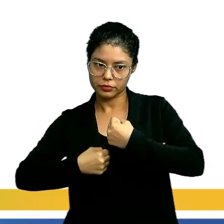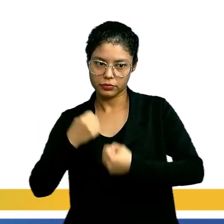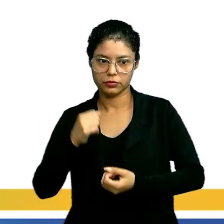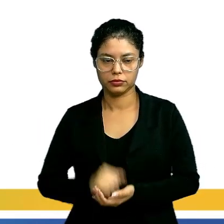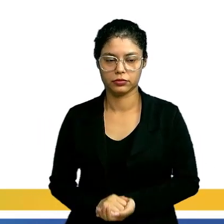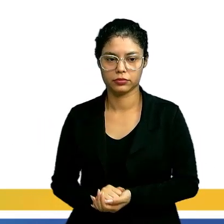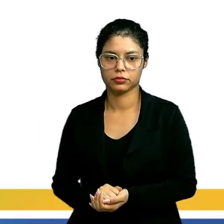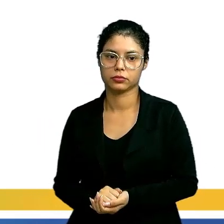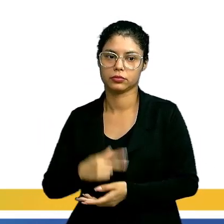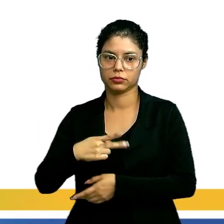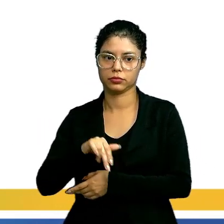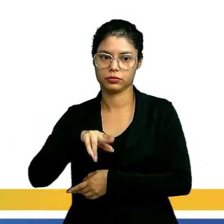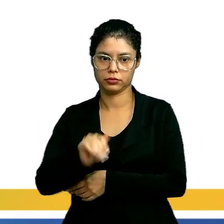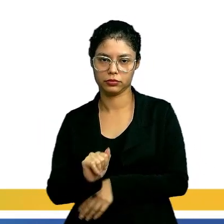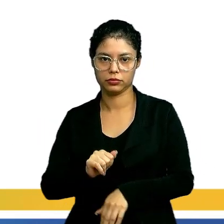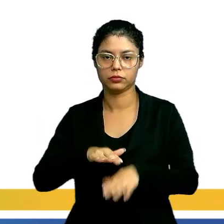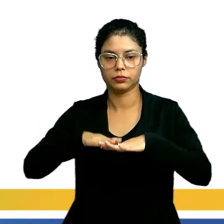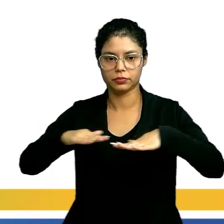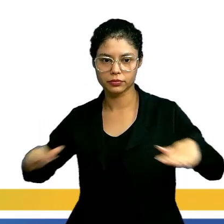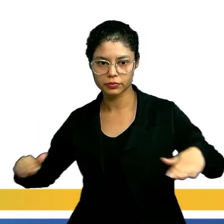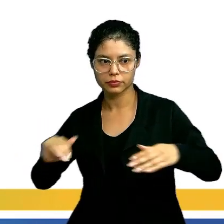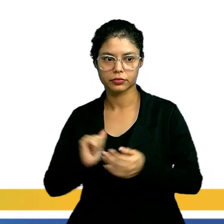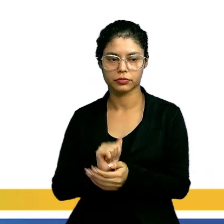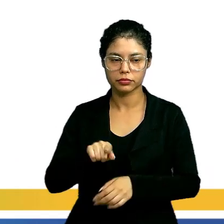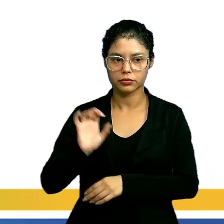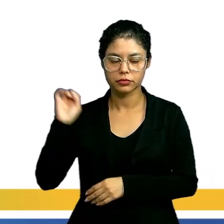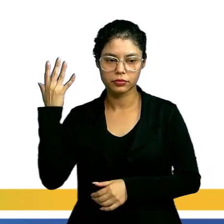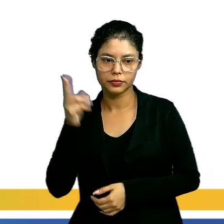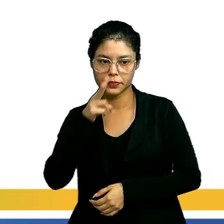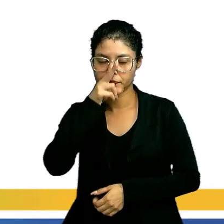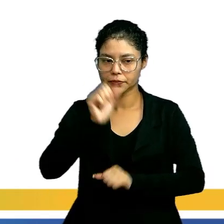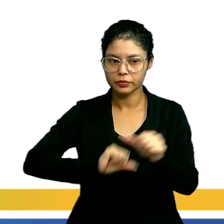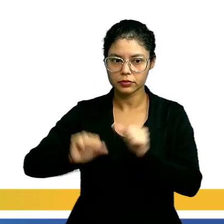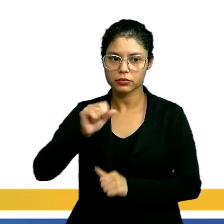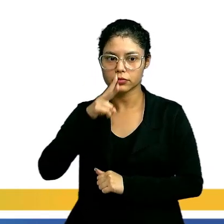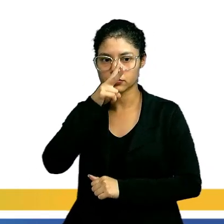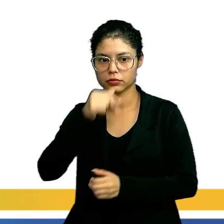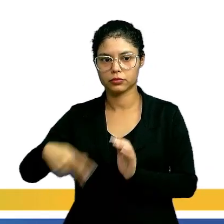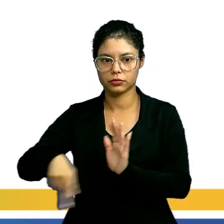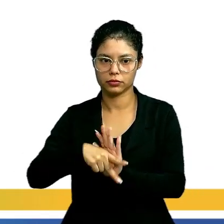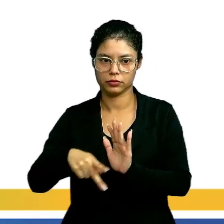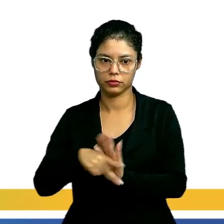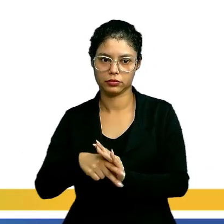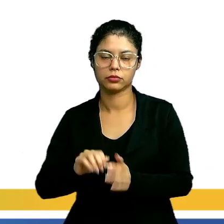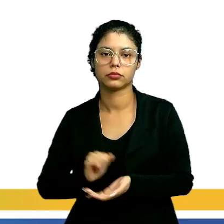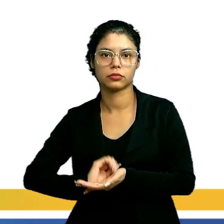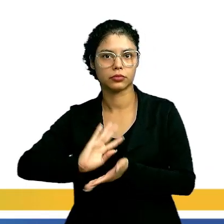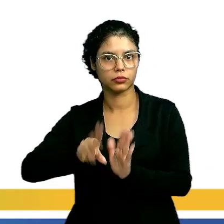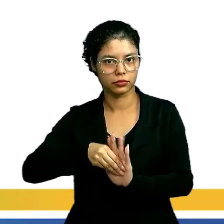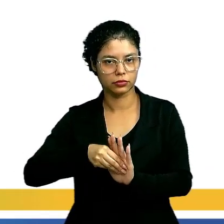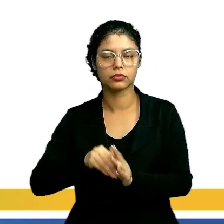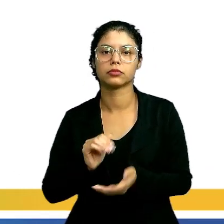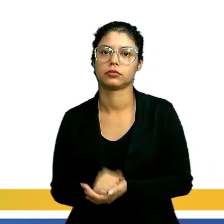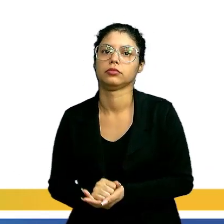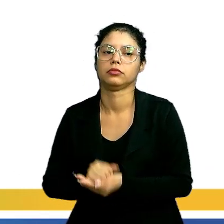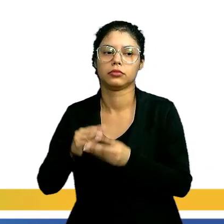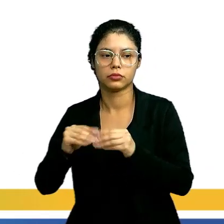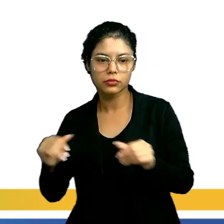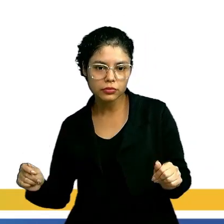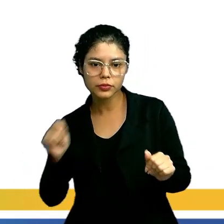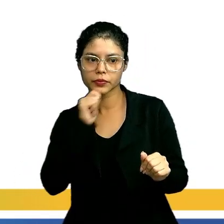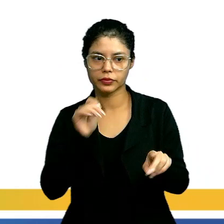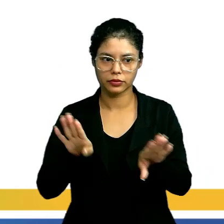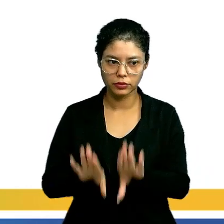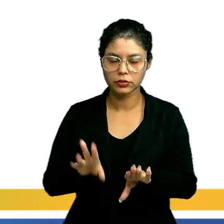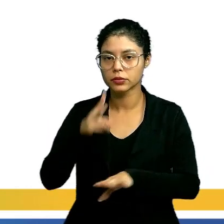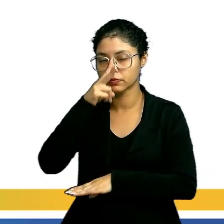troca de força de atrito entre o pneu e o solo. Neste caso, não há troca de forças. A força ela é exclusivamente aplicada no solo. Dessa